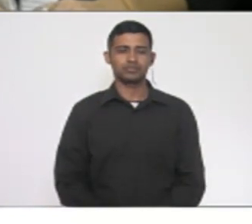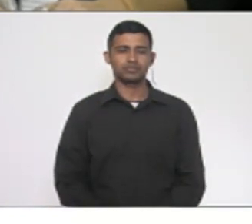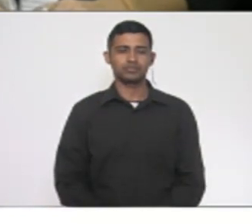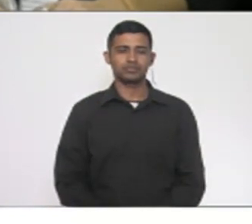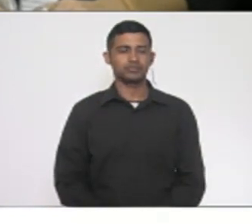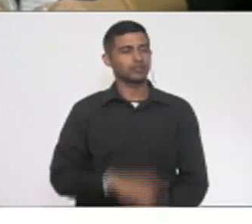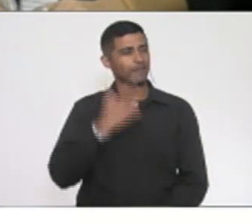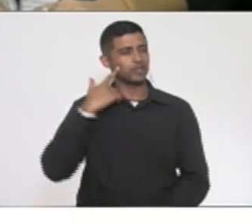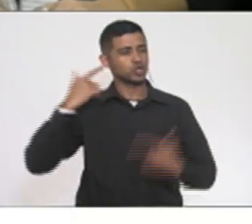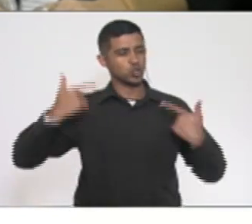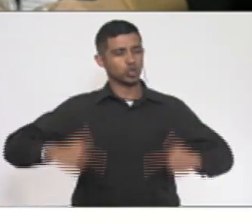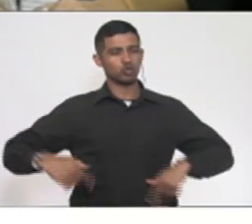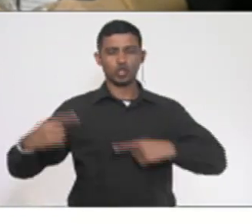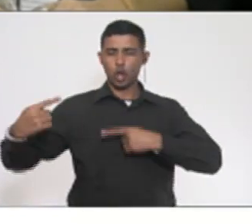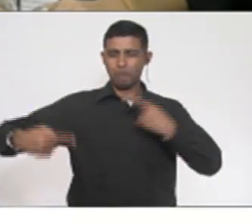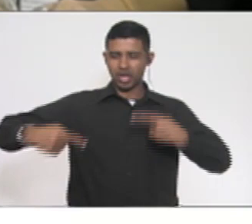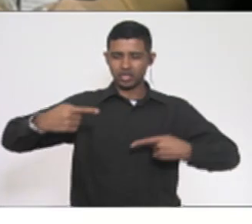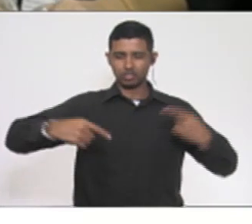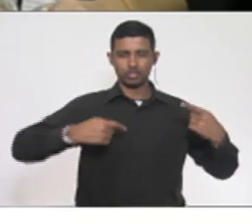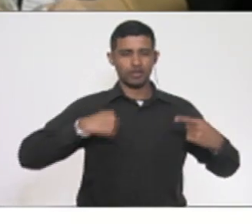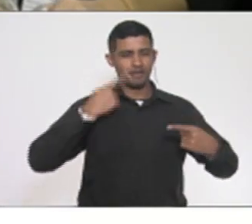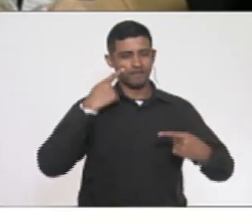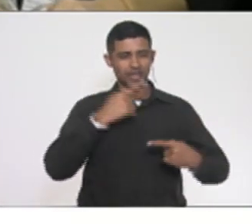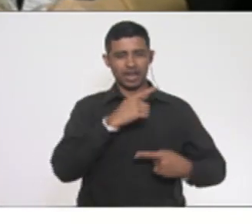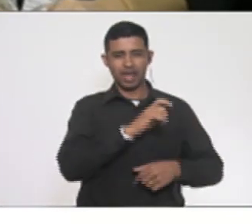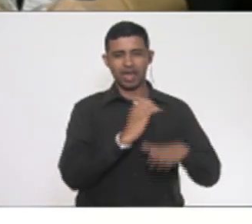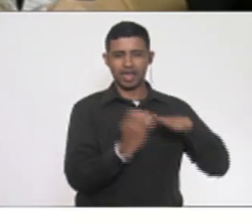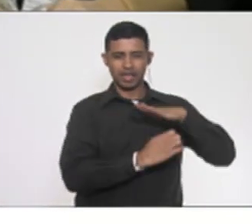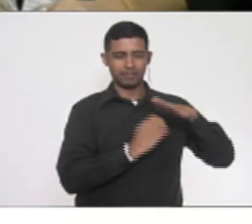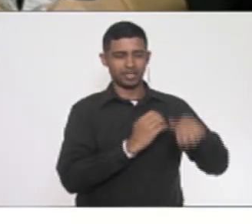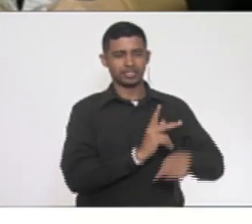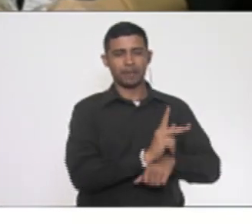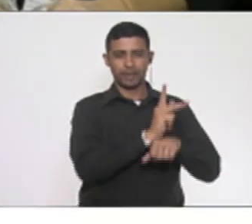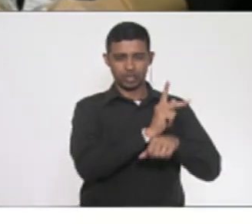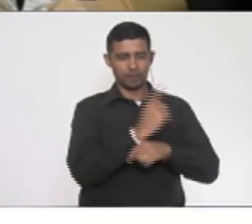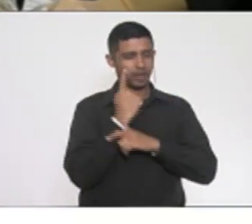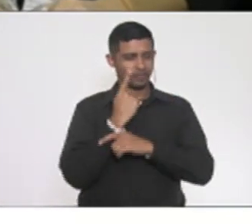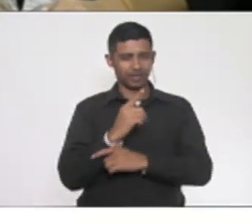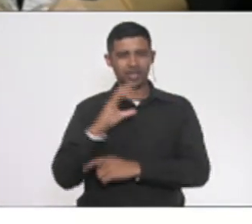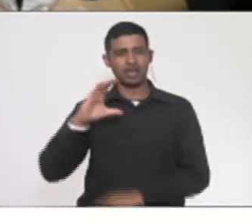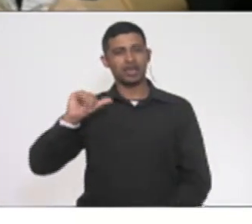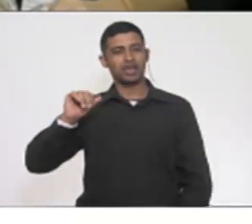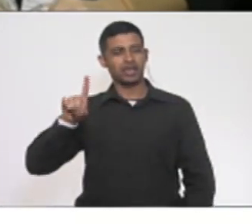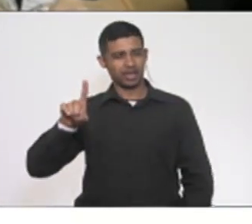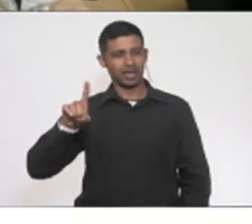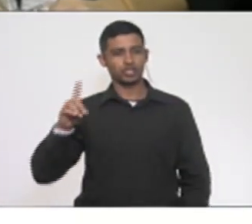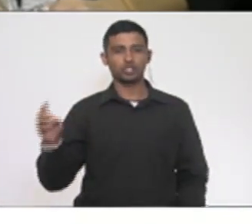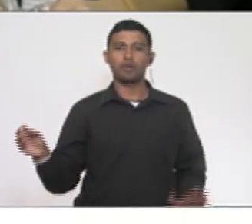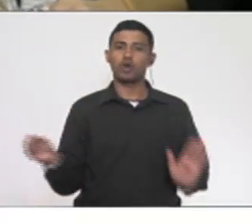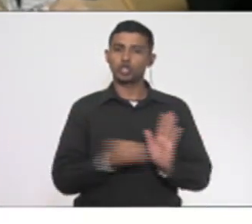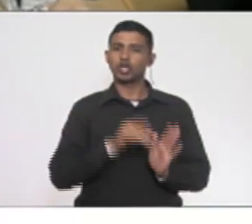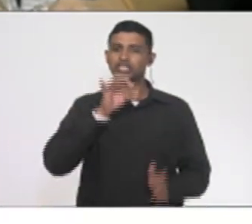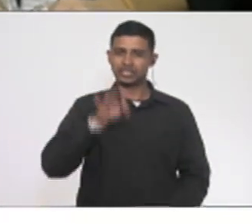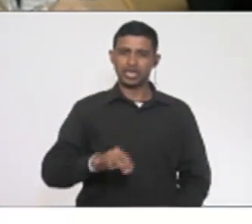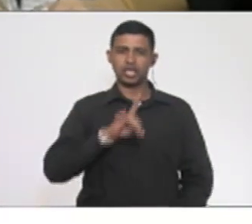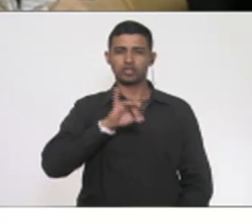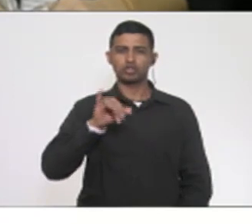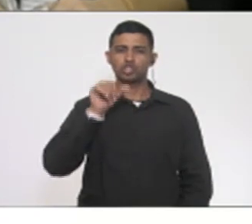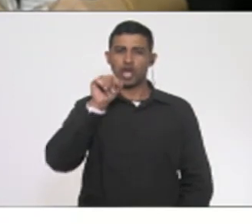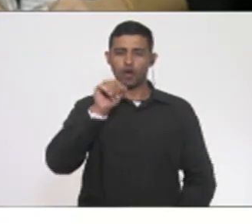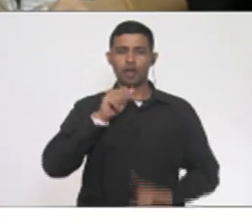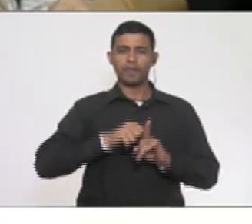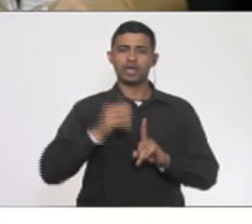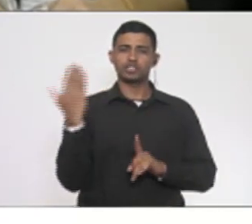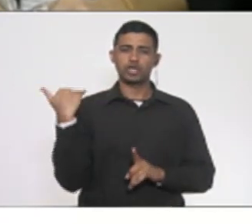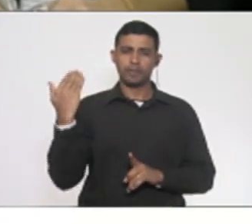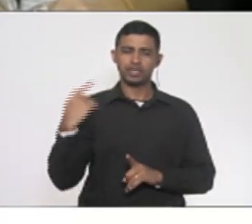conduta anticompetitiva, né, firmado entre a Petrobras e o CAD, que foi firmado no dia 8 do mês passado, também trazendo uma série de obrigações